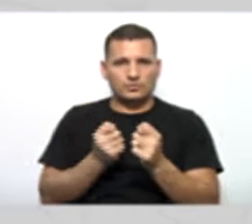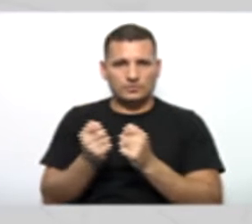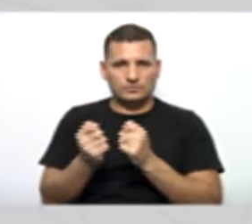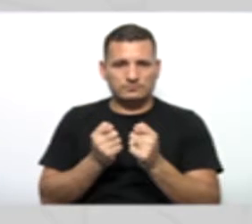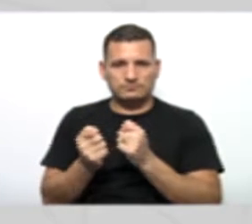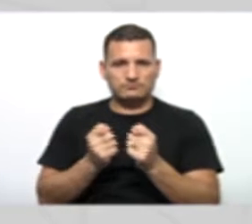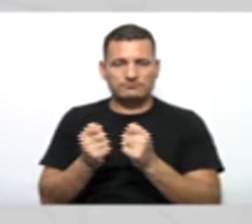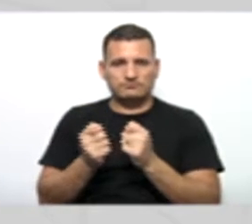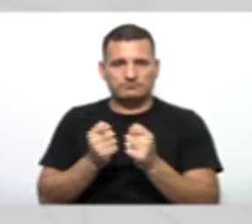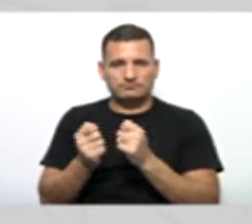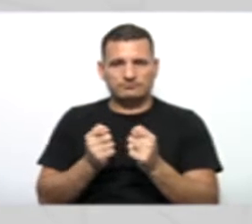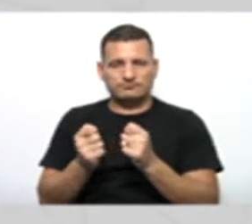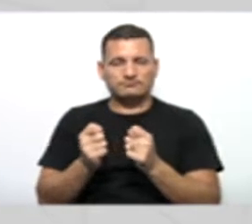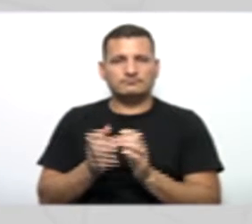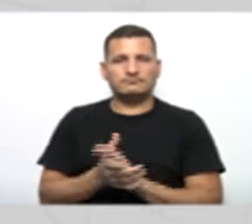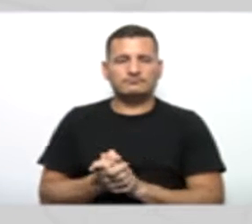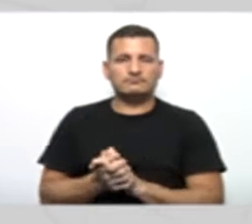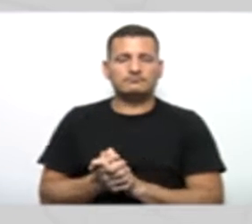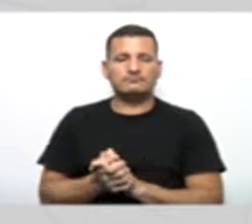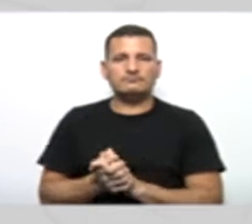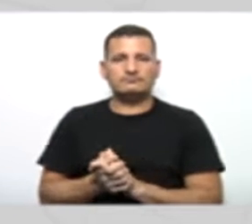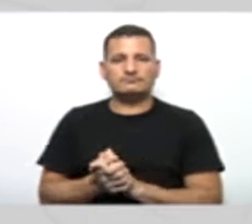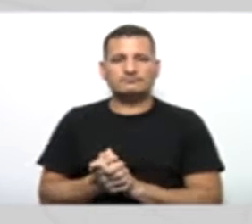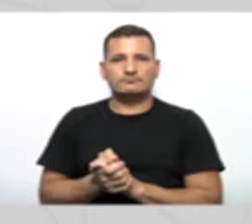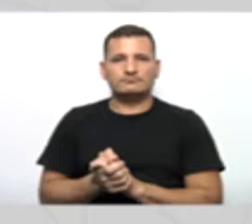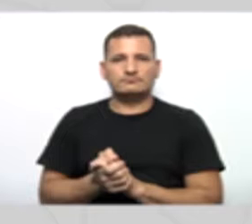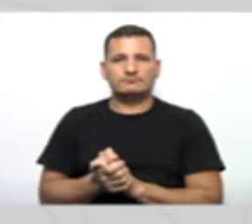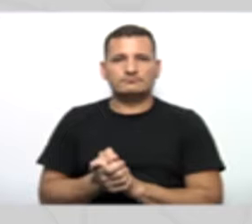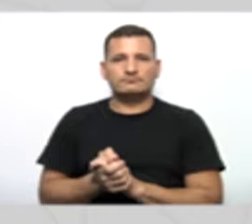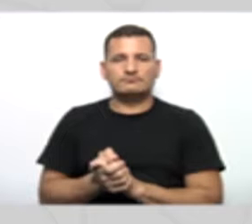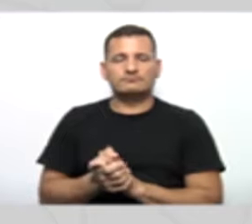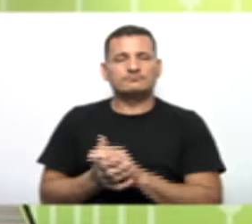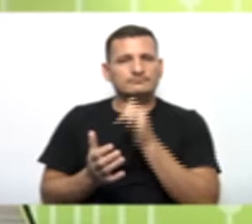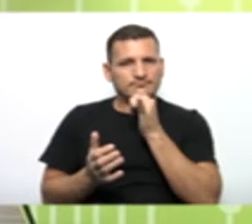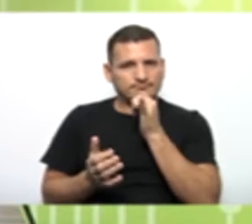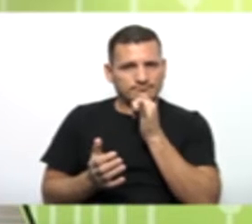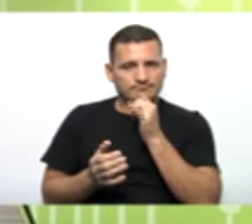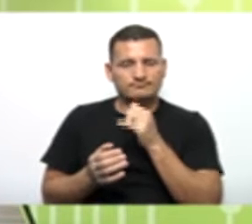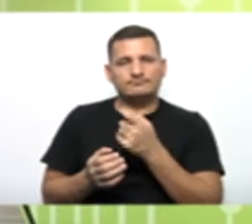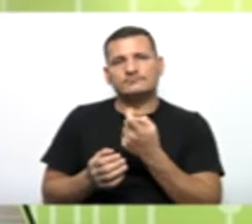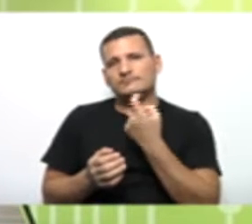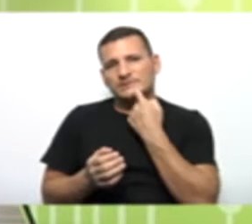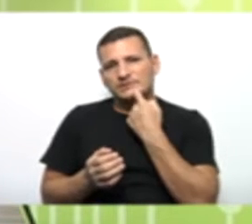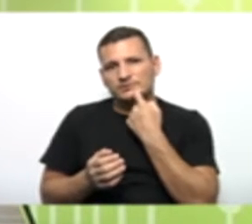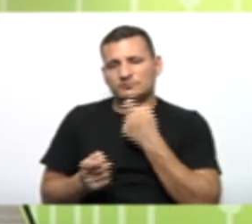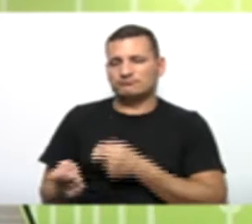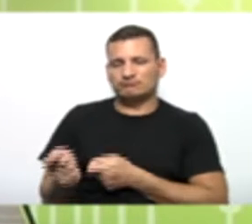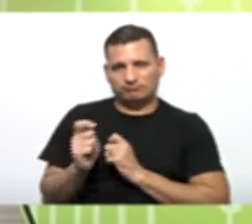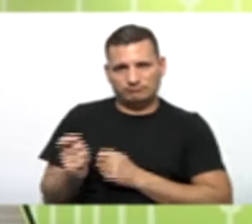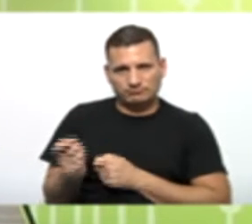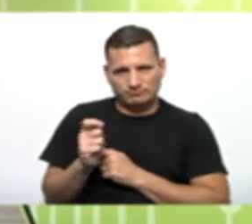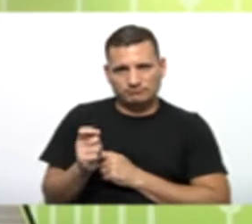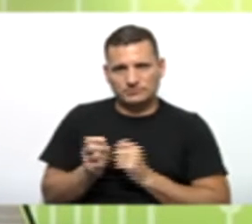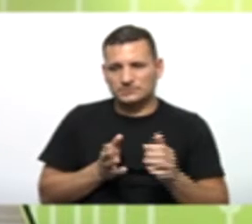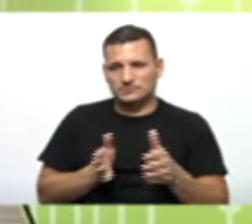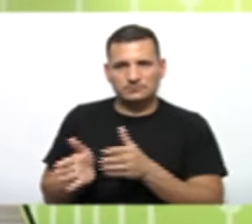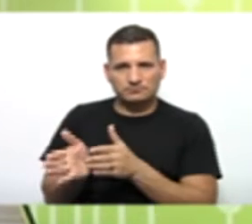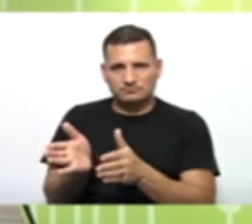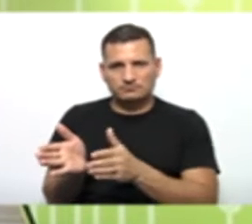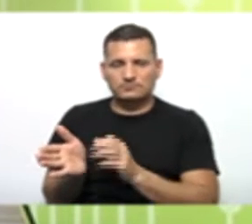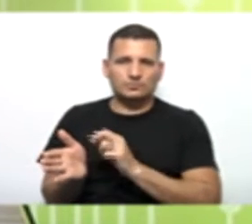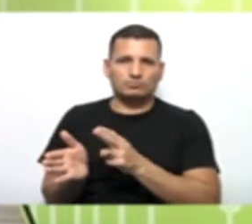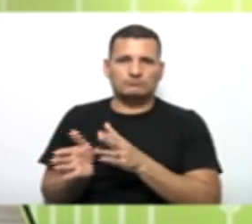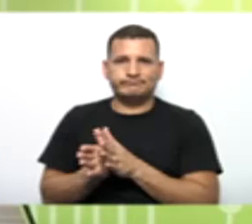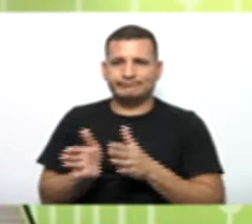exemplo de explorar a pesca de um lago ou de um rio, se para